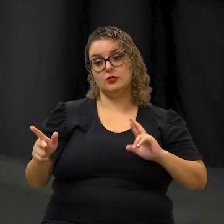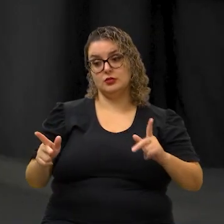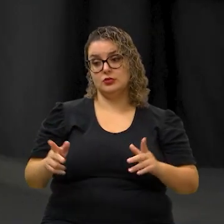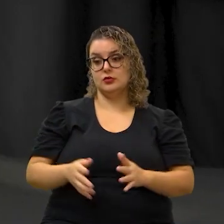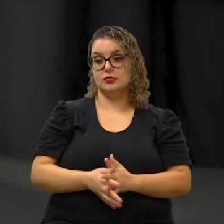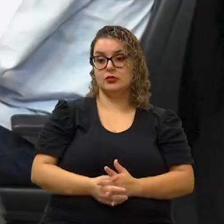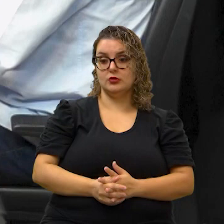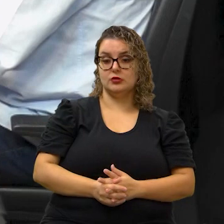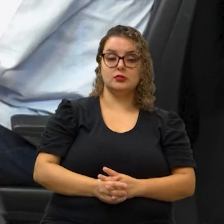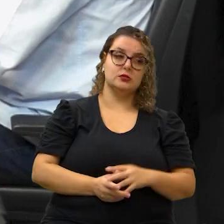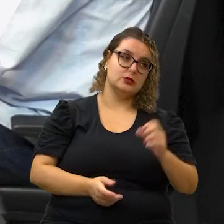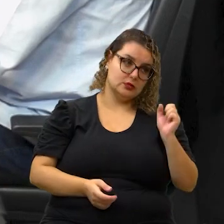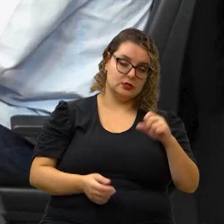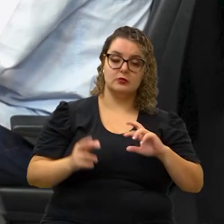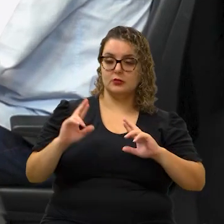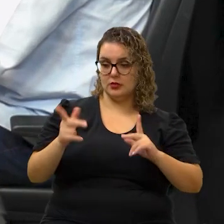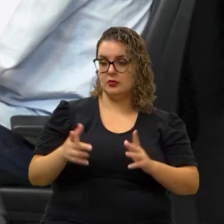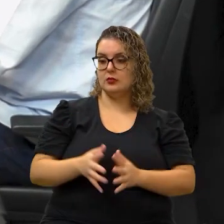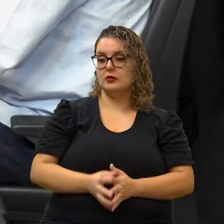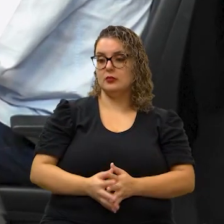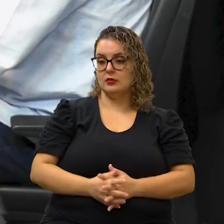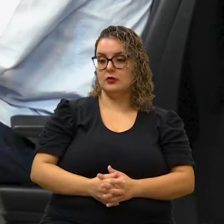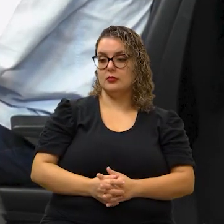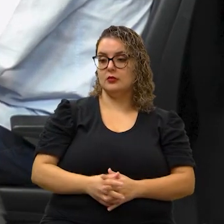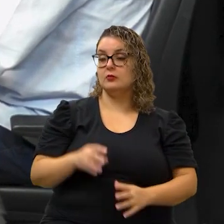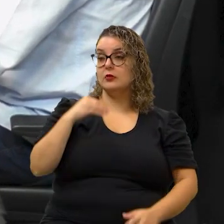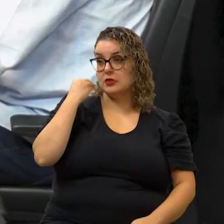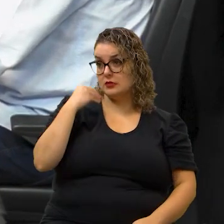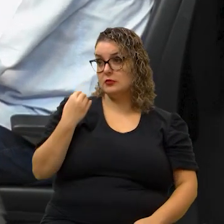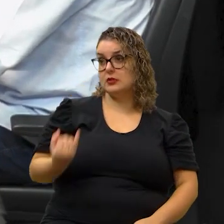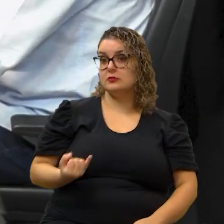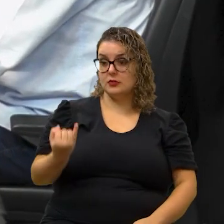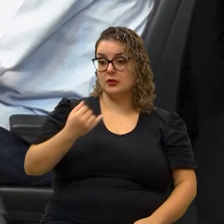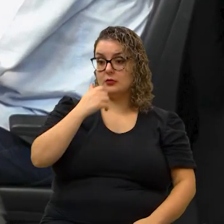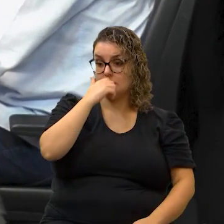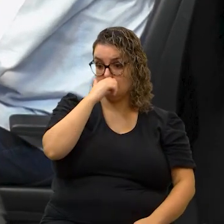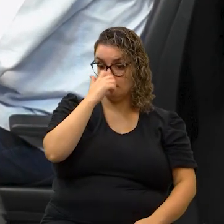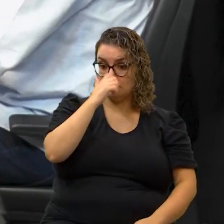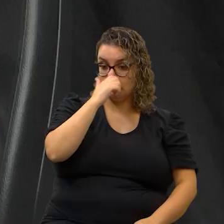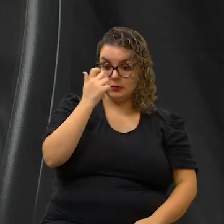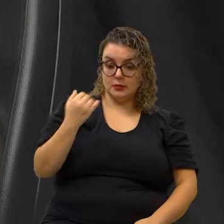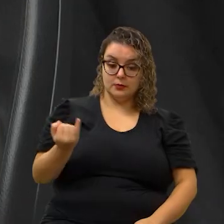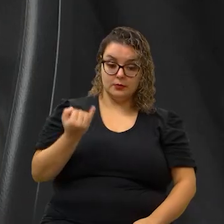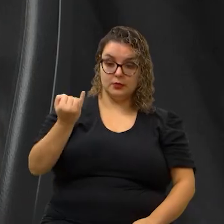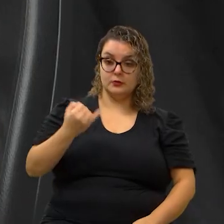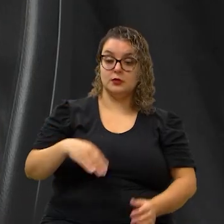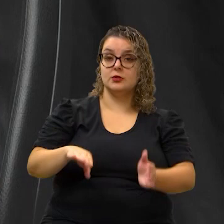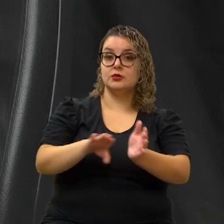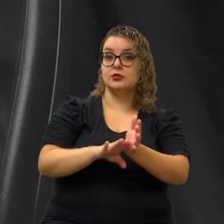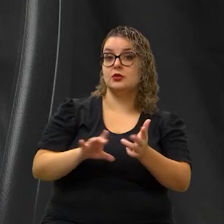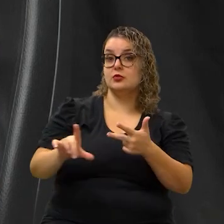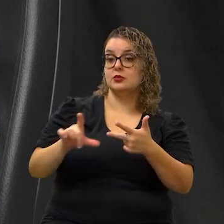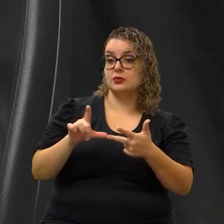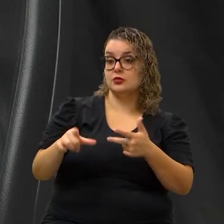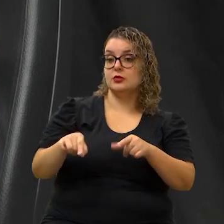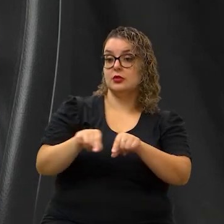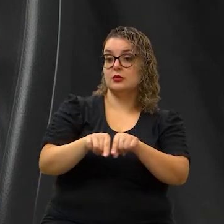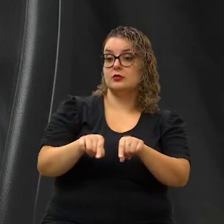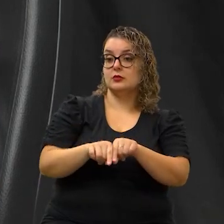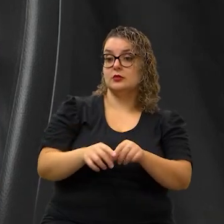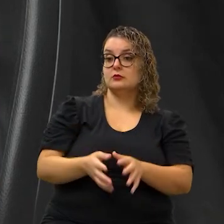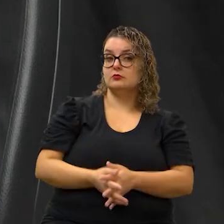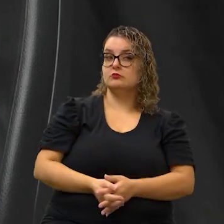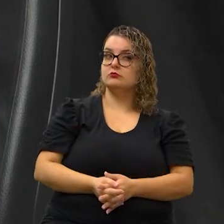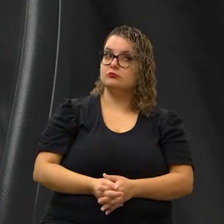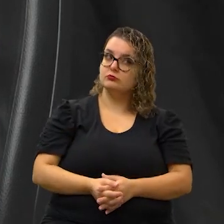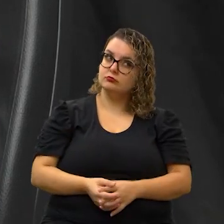mas distintas, né? São bem diferentes, mas foram experiências importantes, inclusive uma experiência importante para eu chegar no legislativo